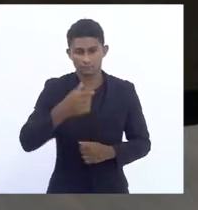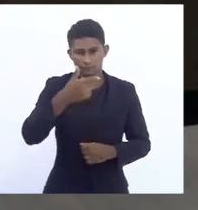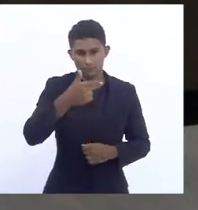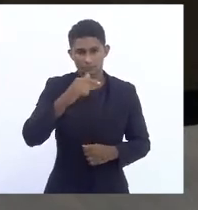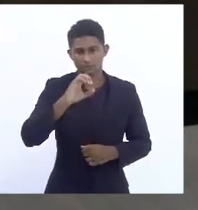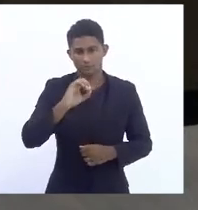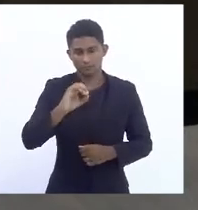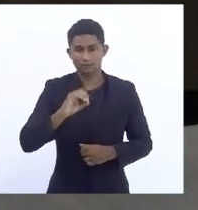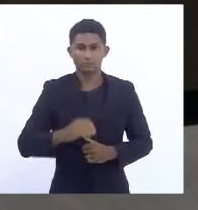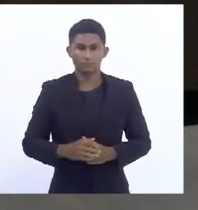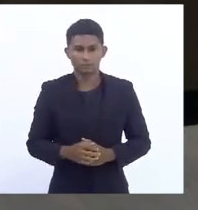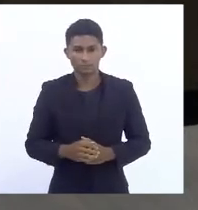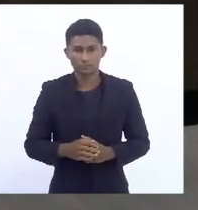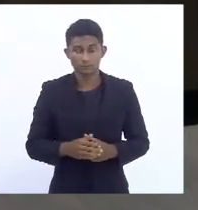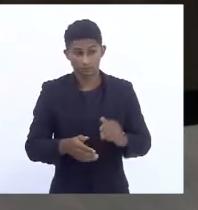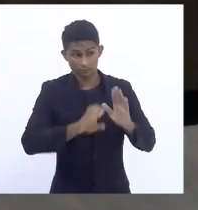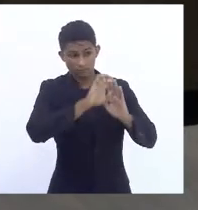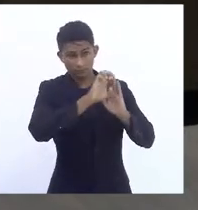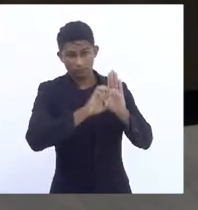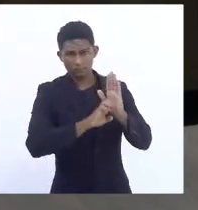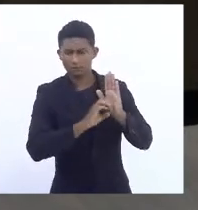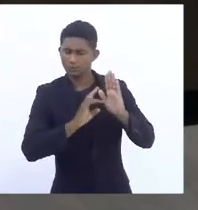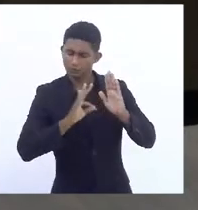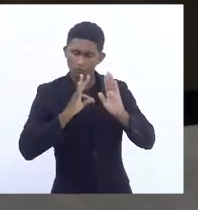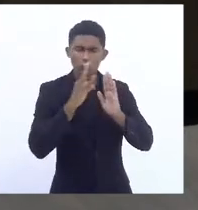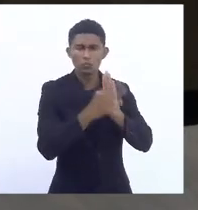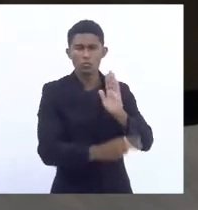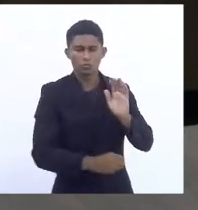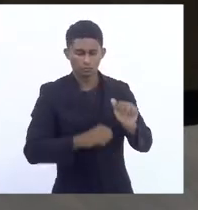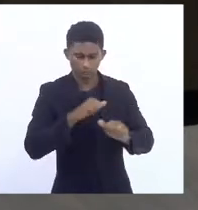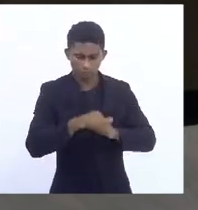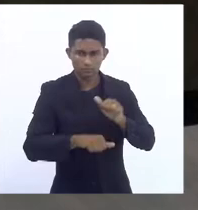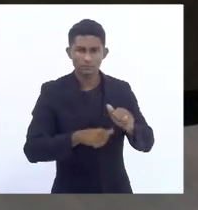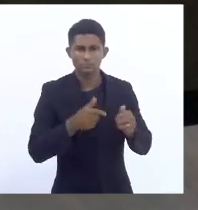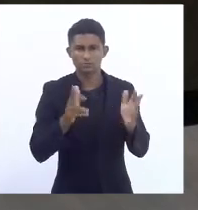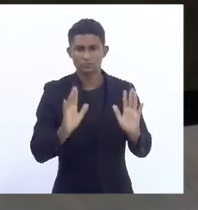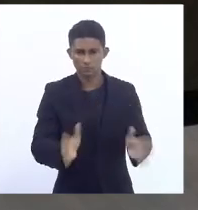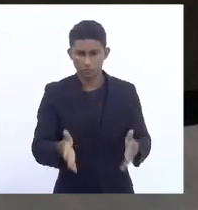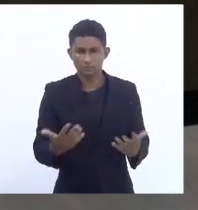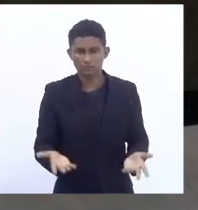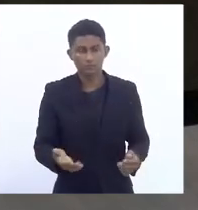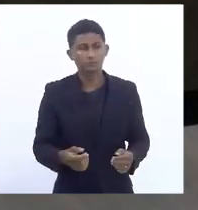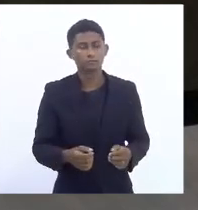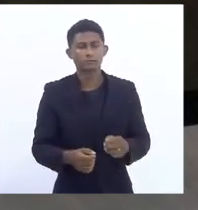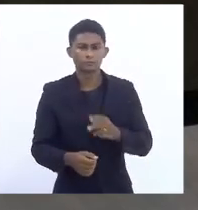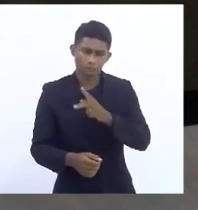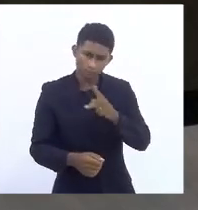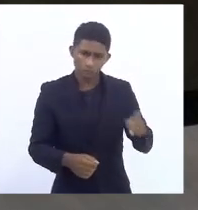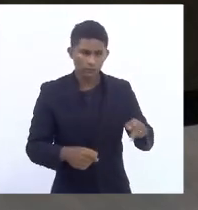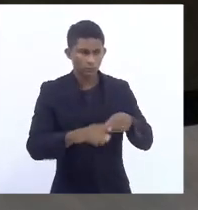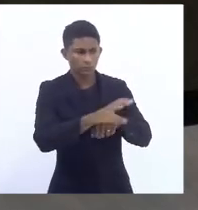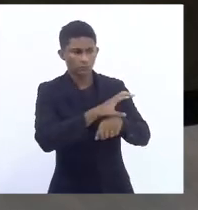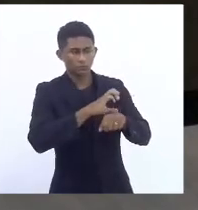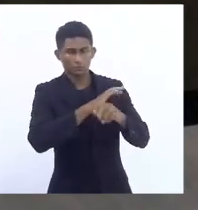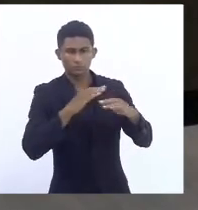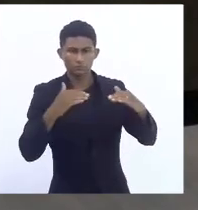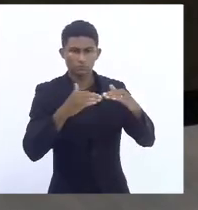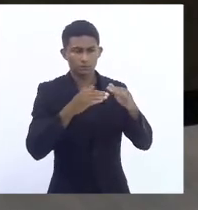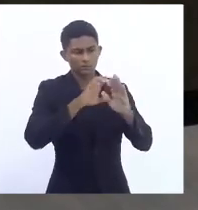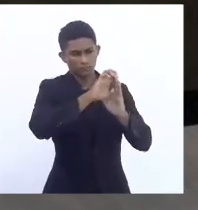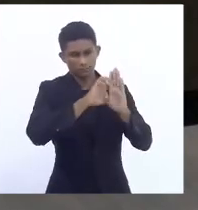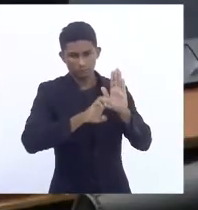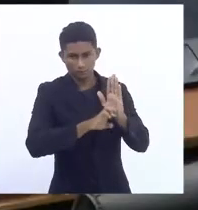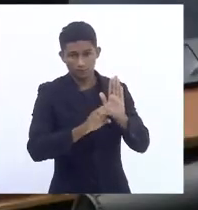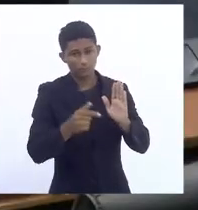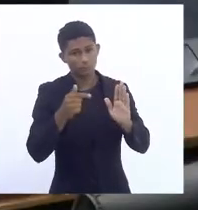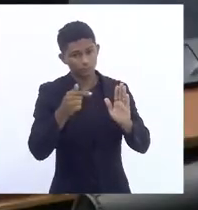20º. Todas emendas modificativas, senhor presidente. Então, parecer pela constitucionalidade com 7 emendas